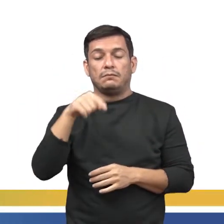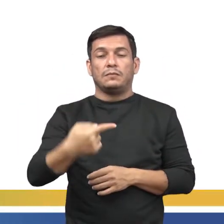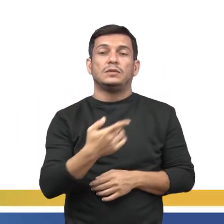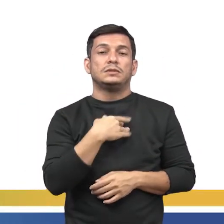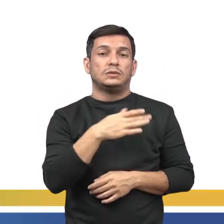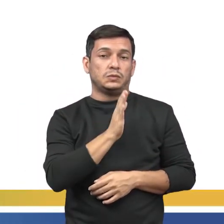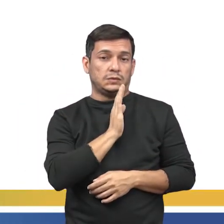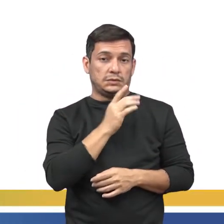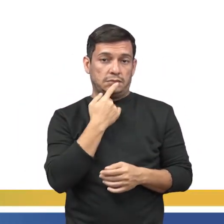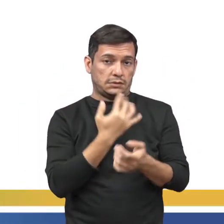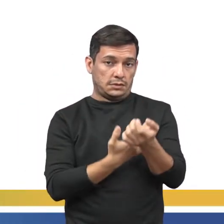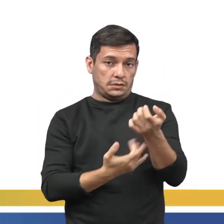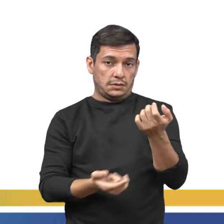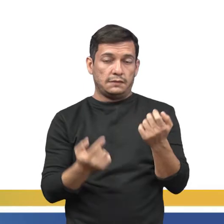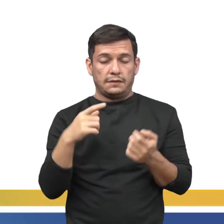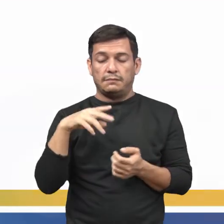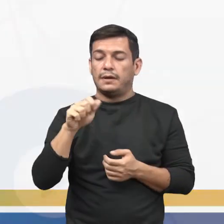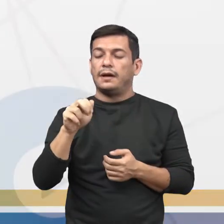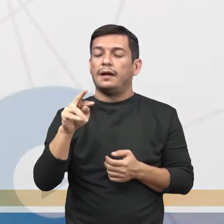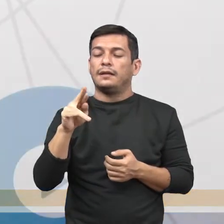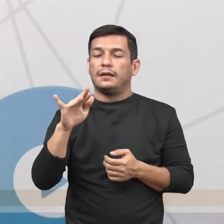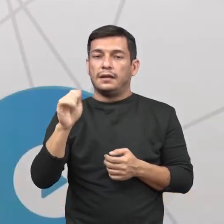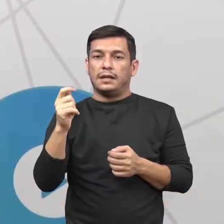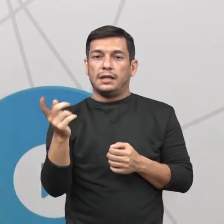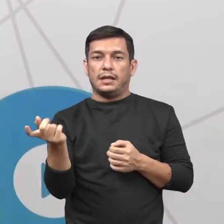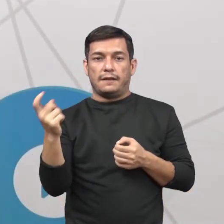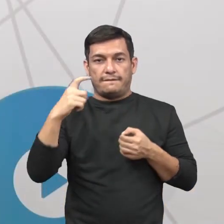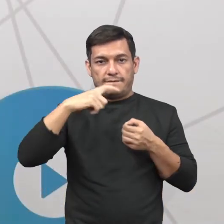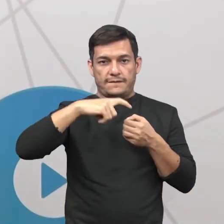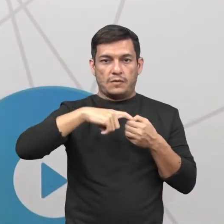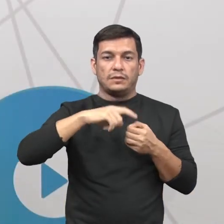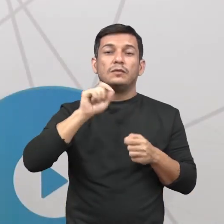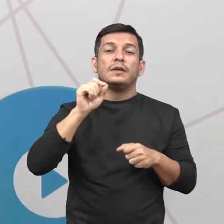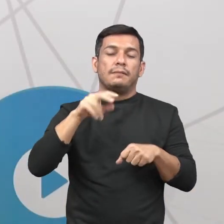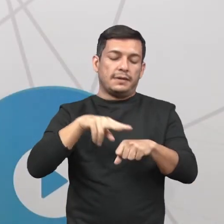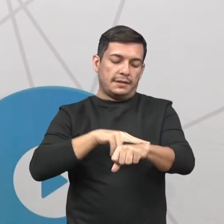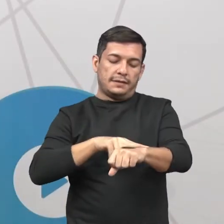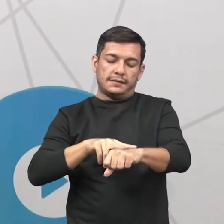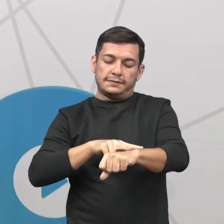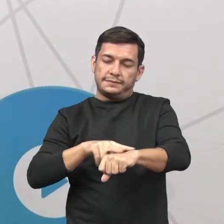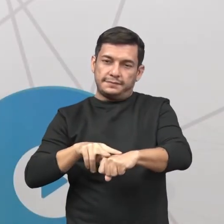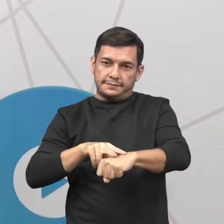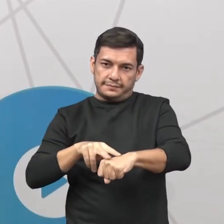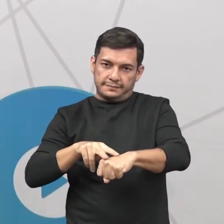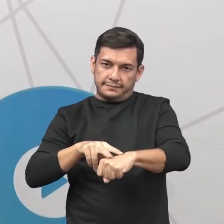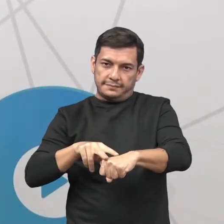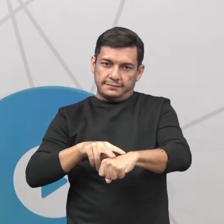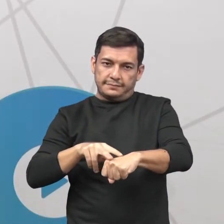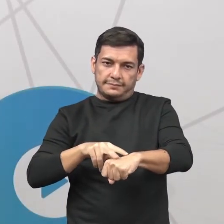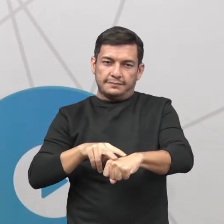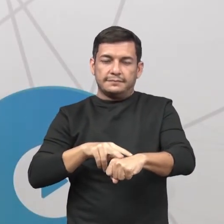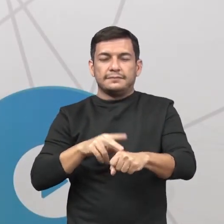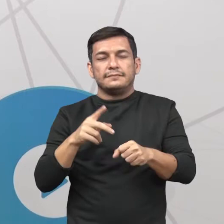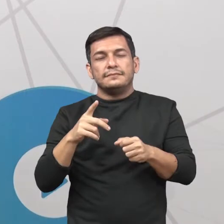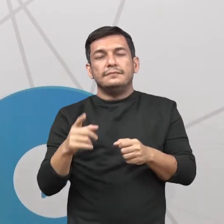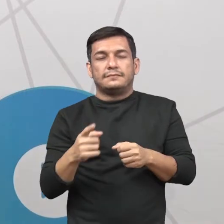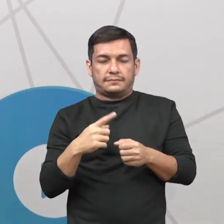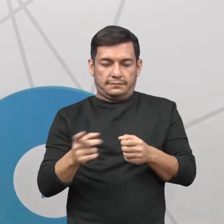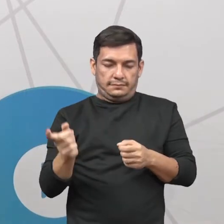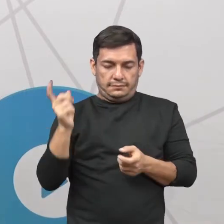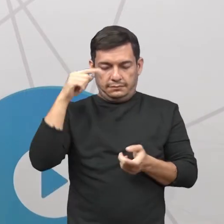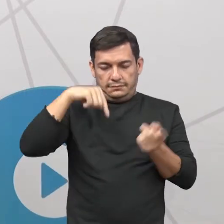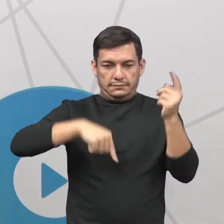sangue foi pelas artérias, eles retornam pelas veias. E aí eles voltam